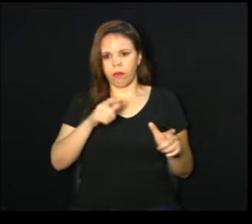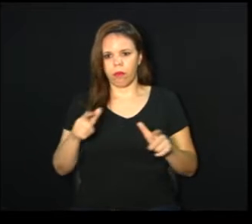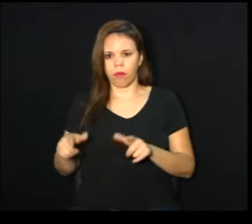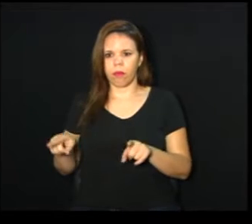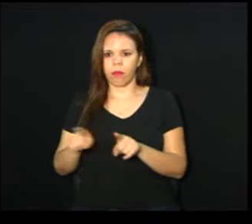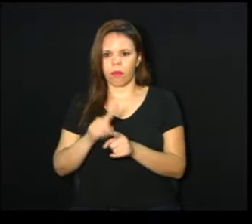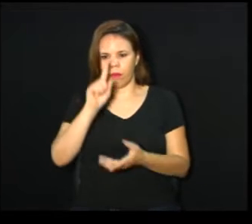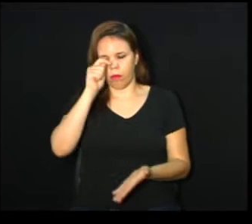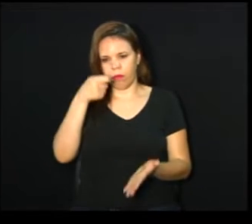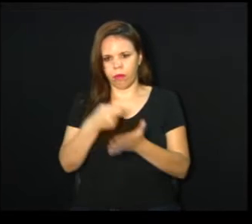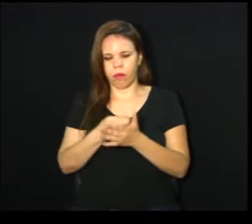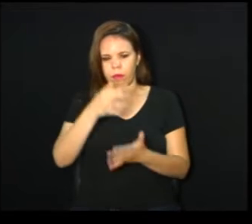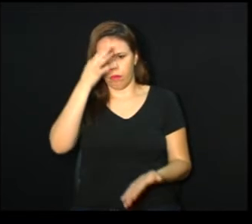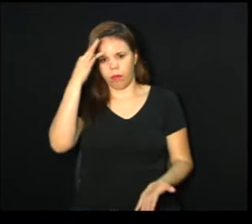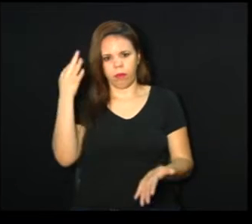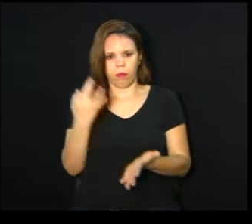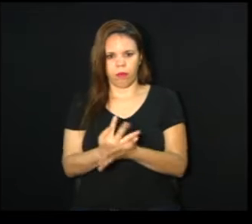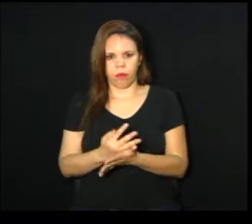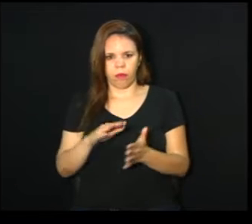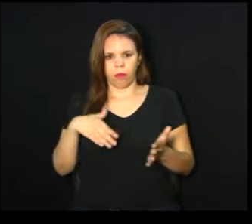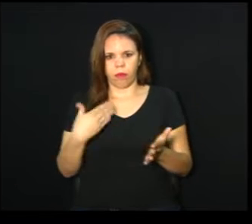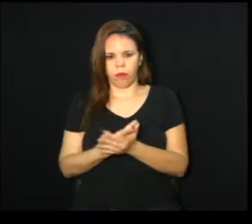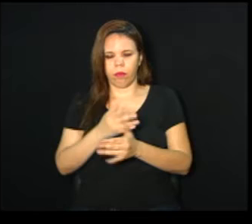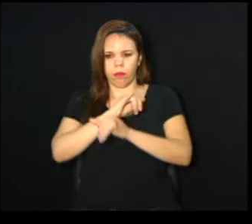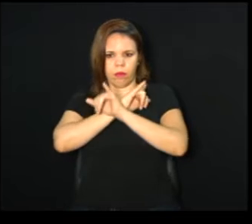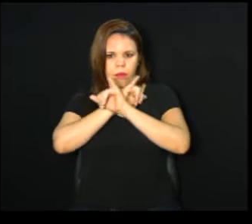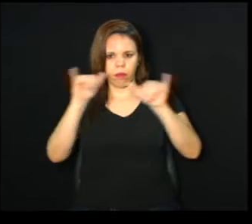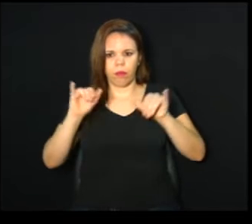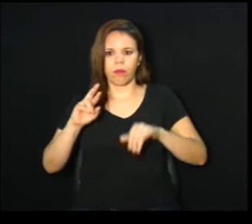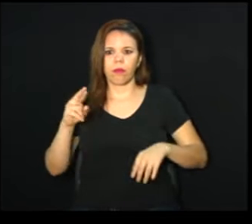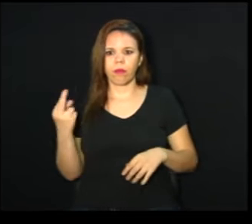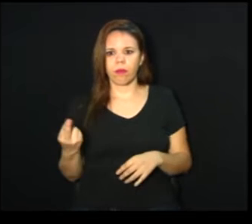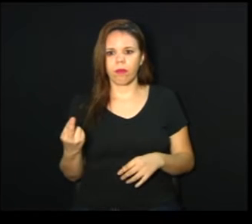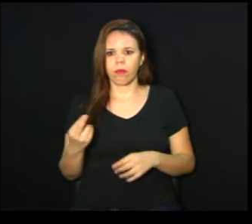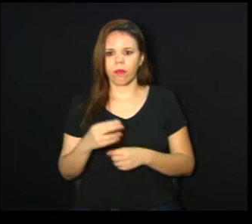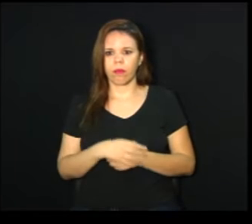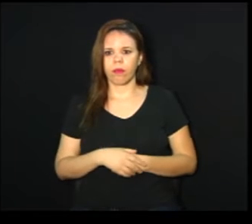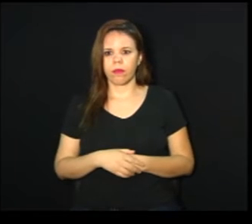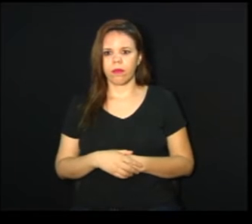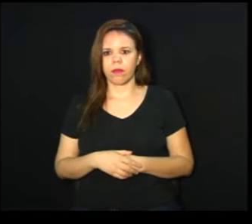que garante a confiabilidade até para a divulgação desses resultados.